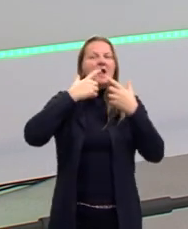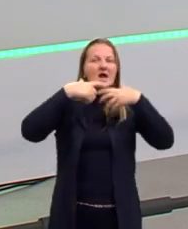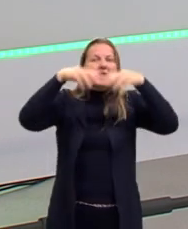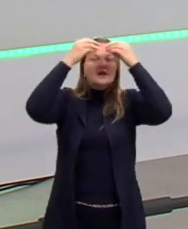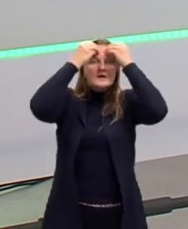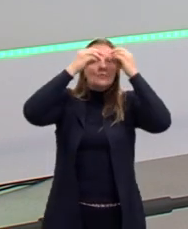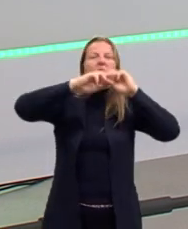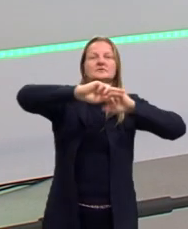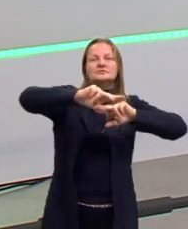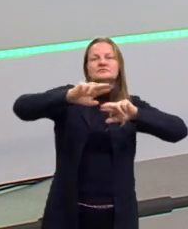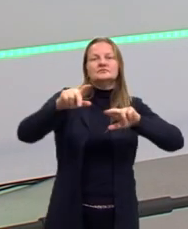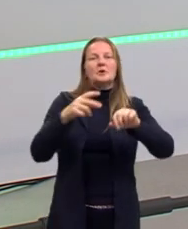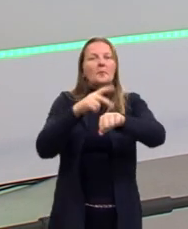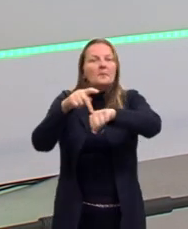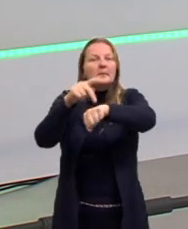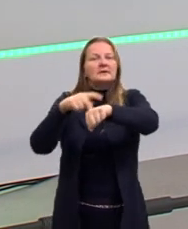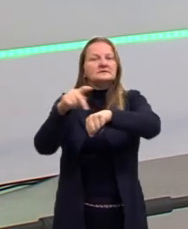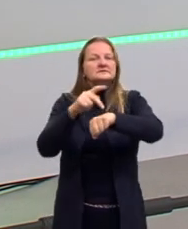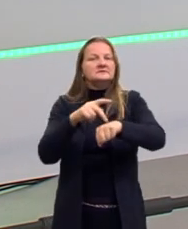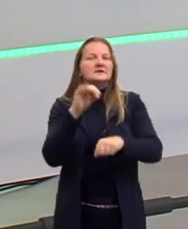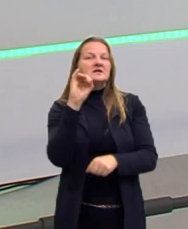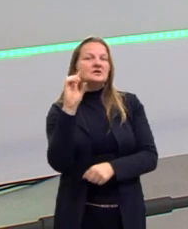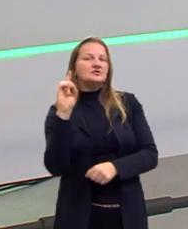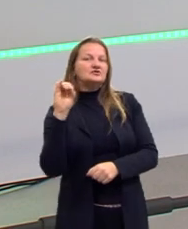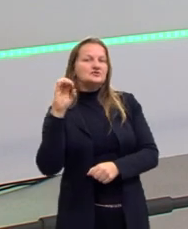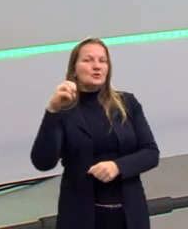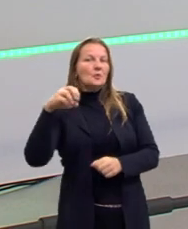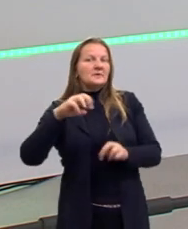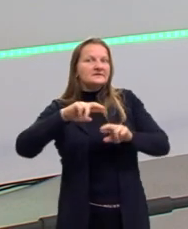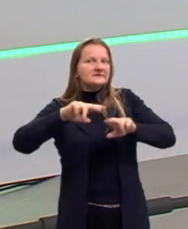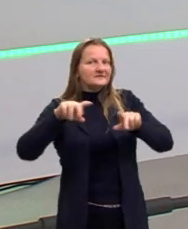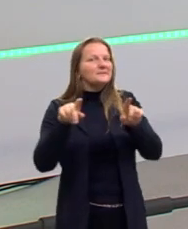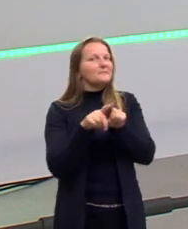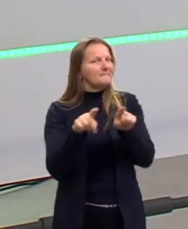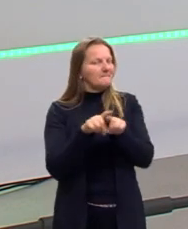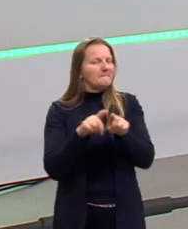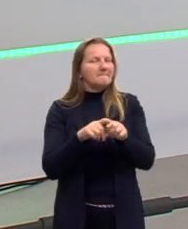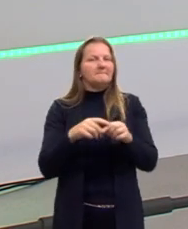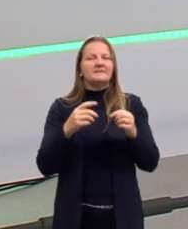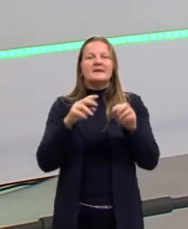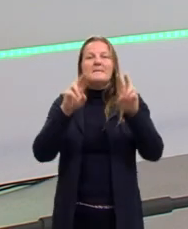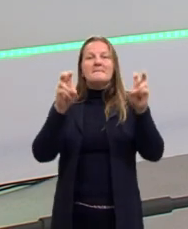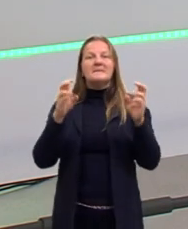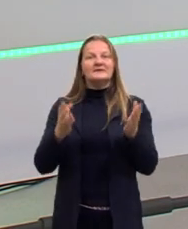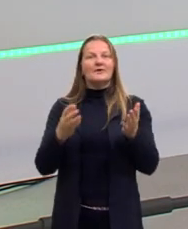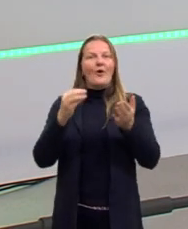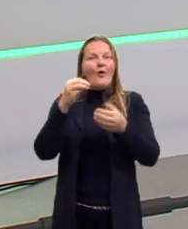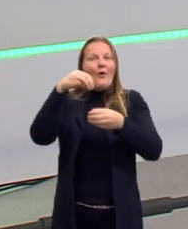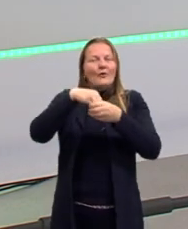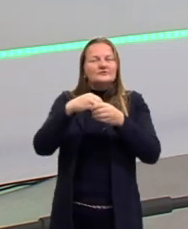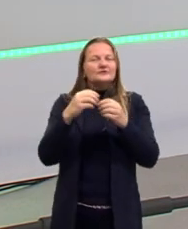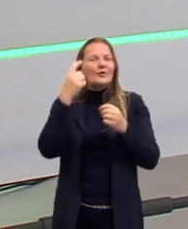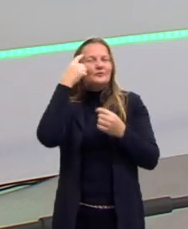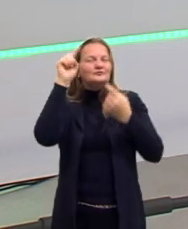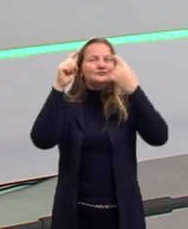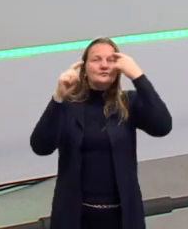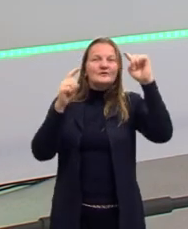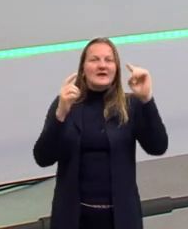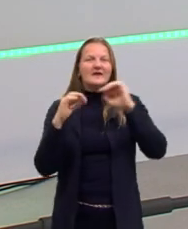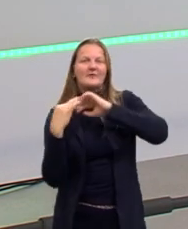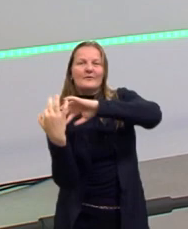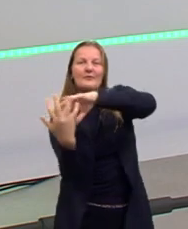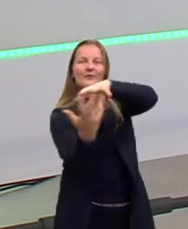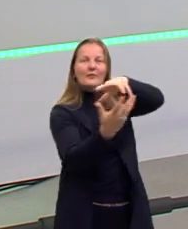indiferentes países e não é sobre isso ainda que a gente vai falar hoje a gente trouxe essa ideia de Globo Mas